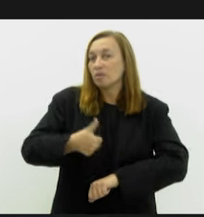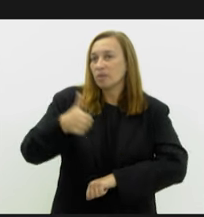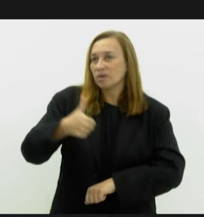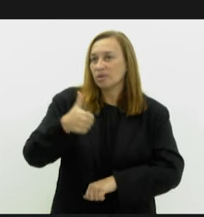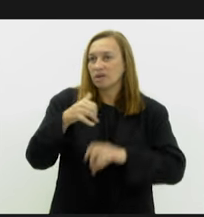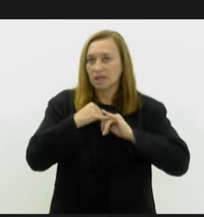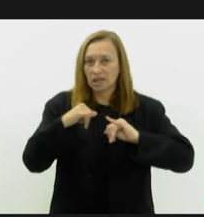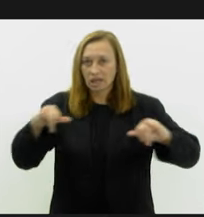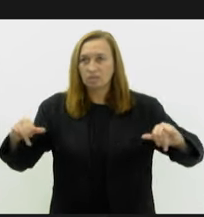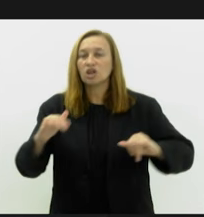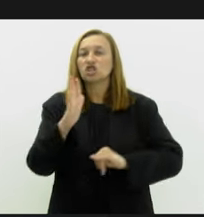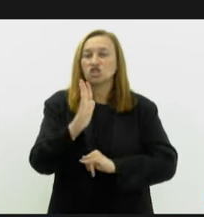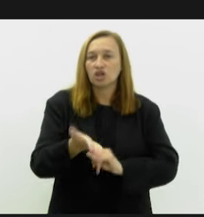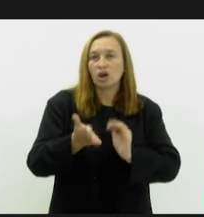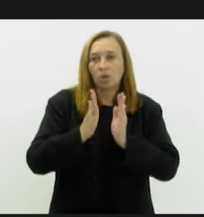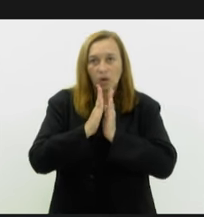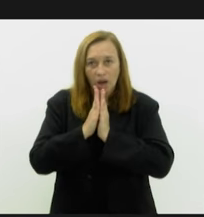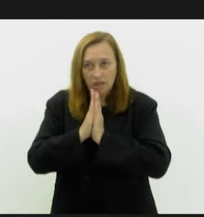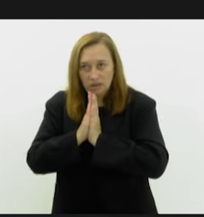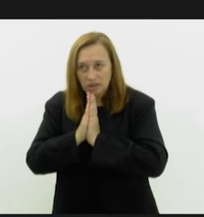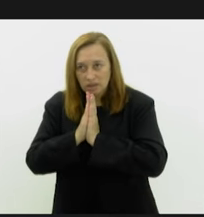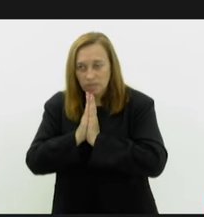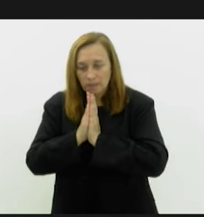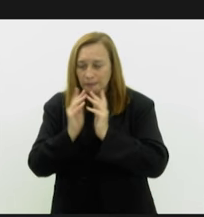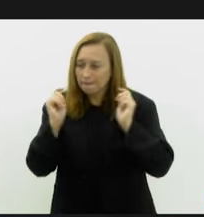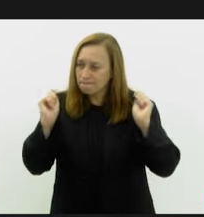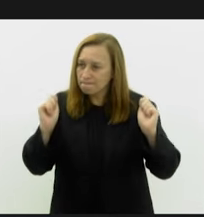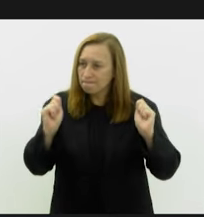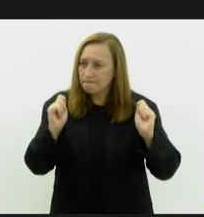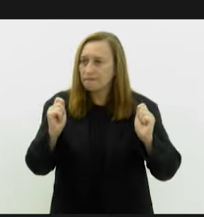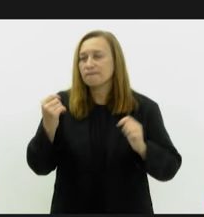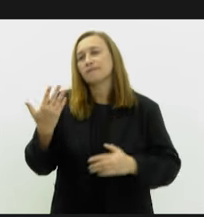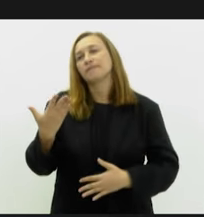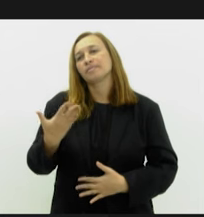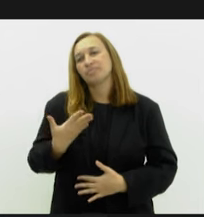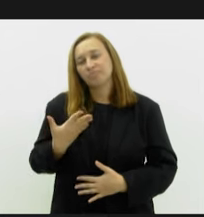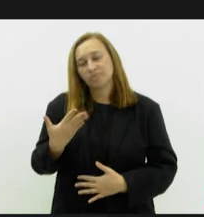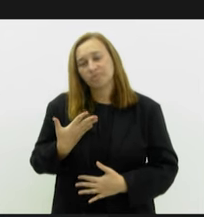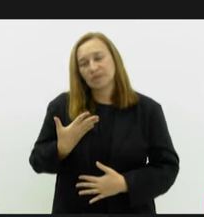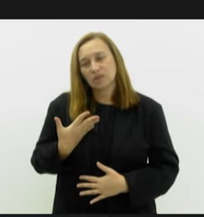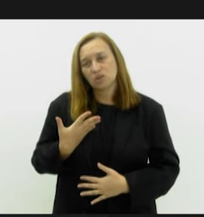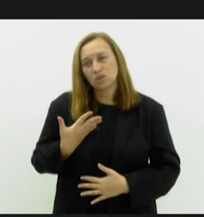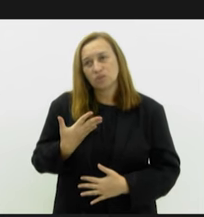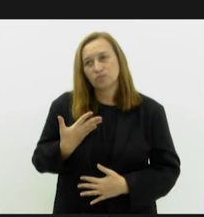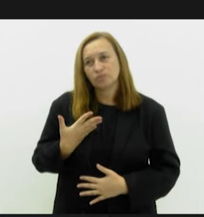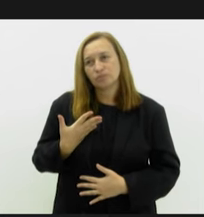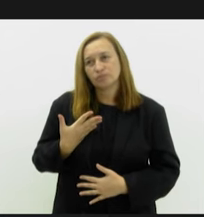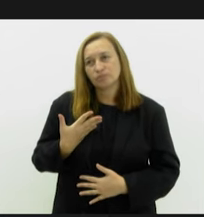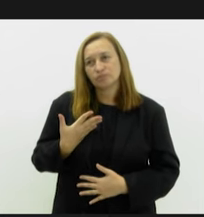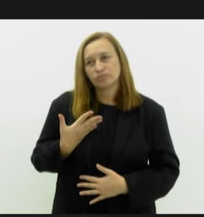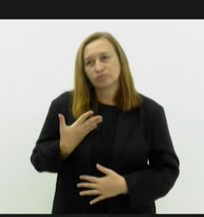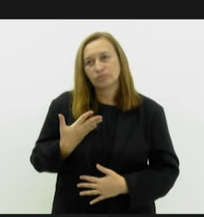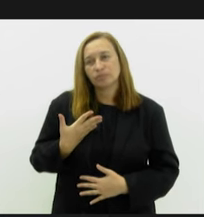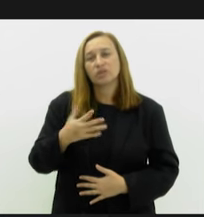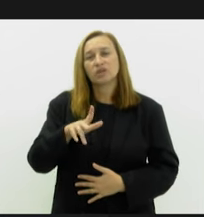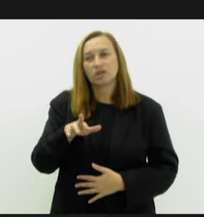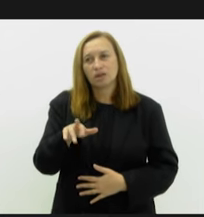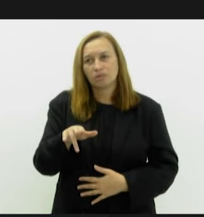já estamos em oração, torcendo muito pelo nosso querido colega, meu amigo, meu